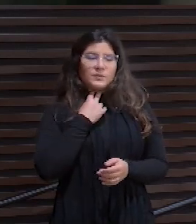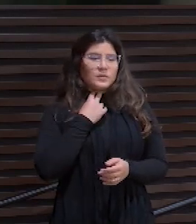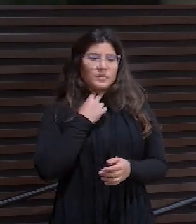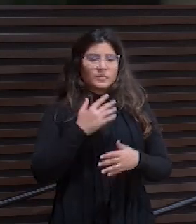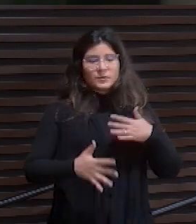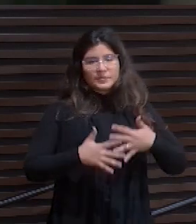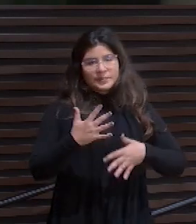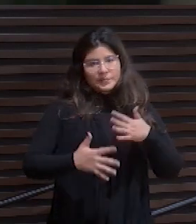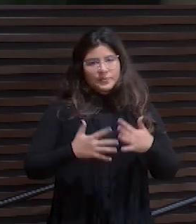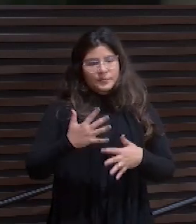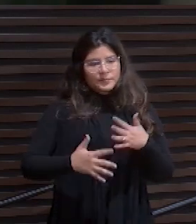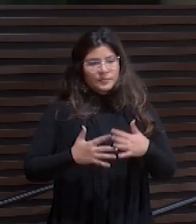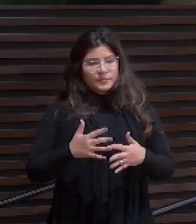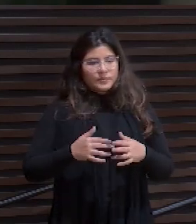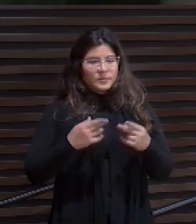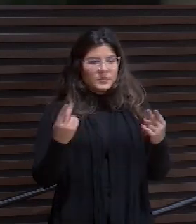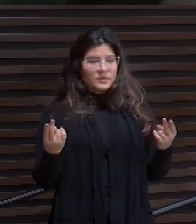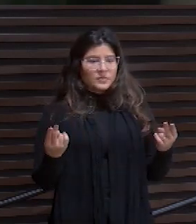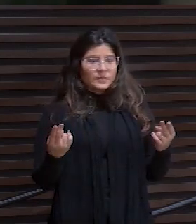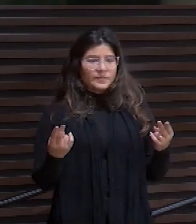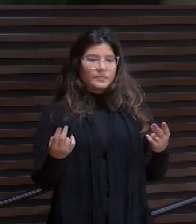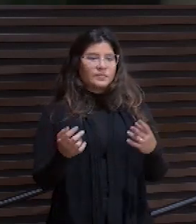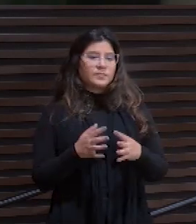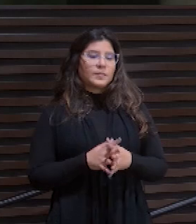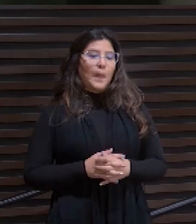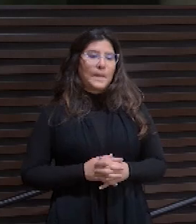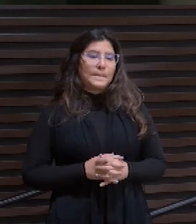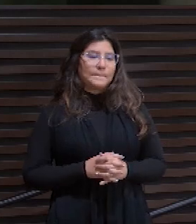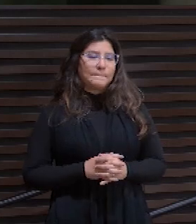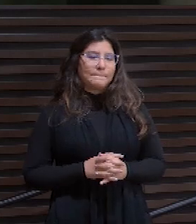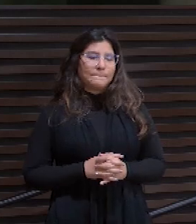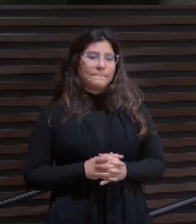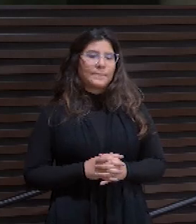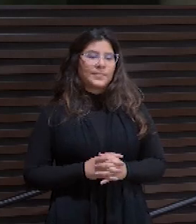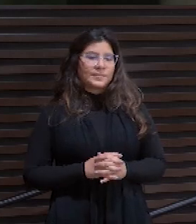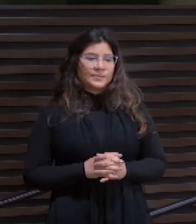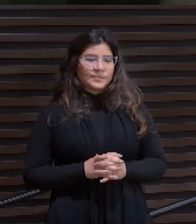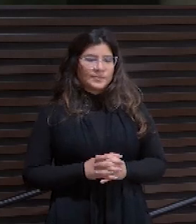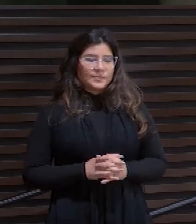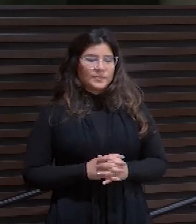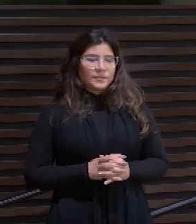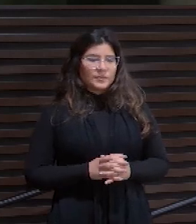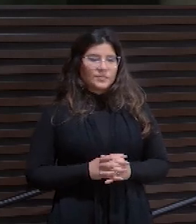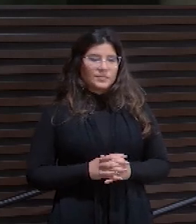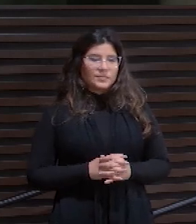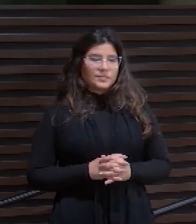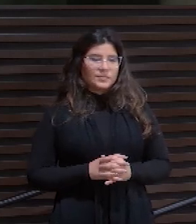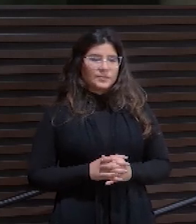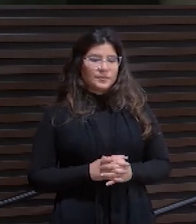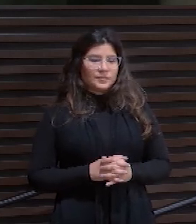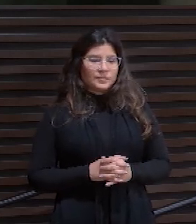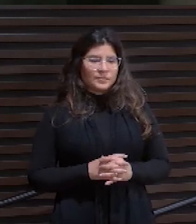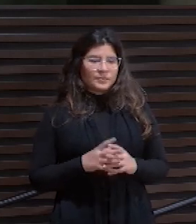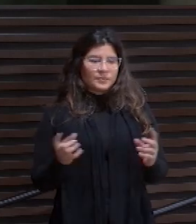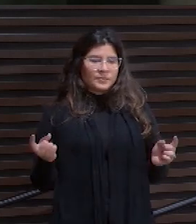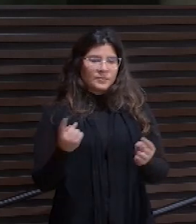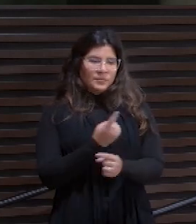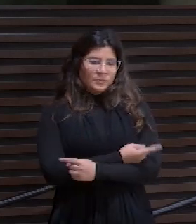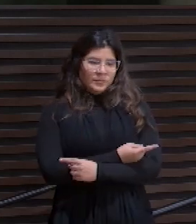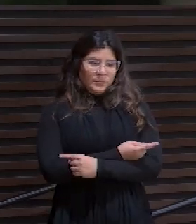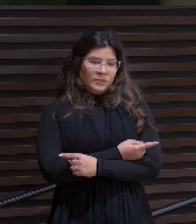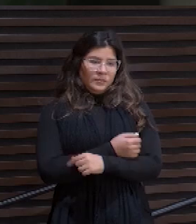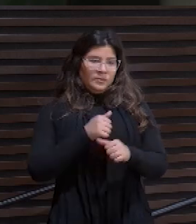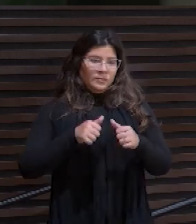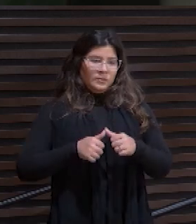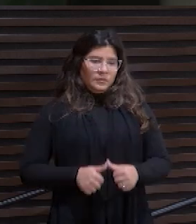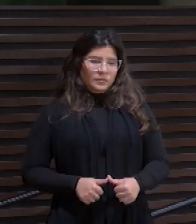sombras com a realidade que se encontra no nosso Senhor e Salvador. O contraste nesse caso específico aqui do nosso